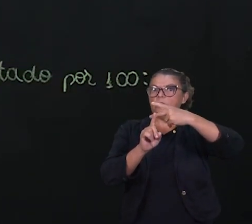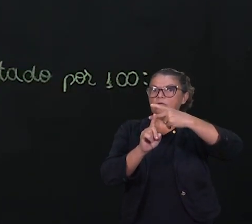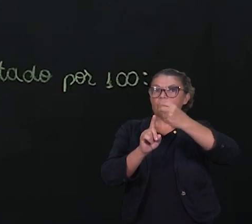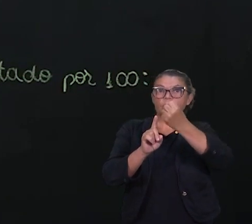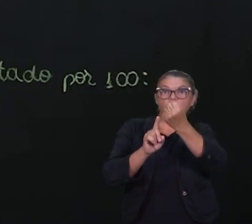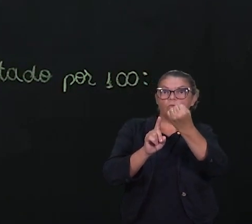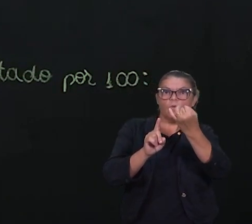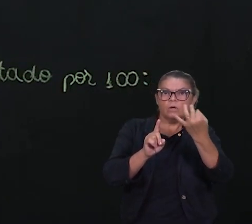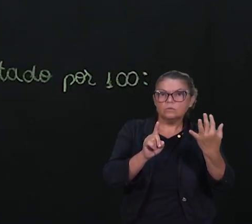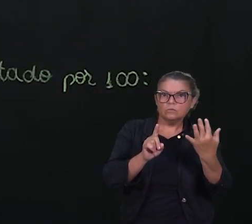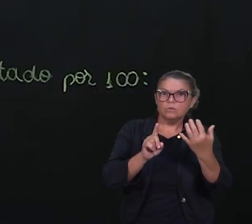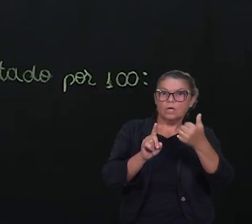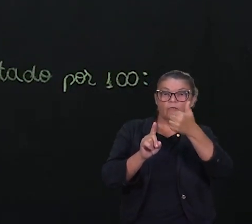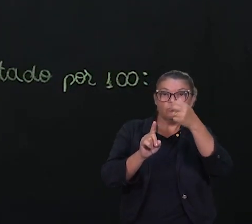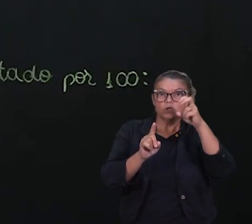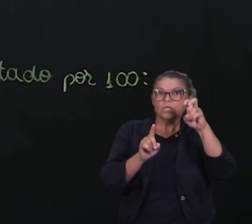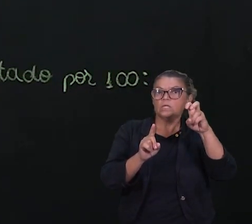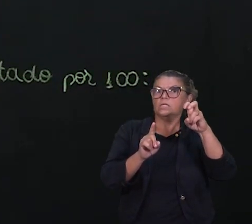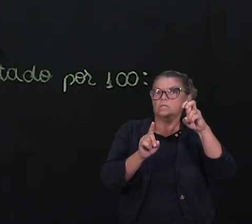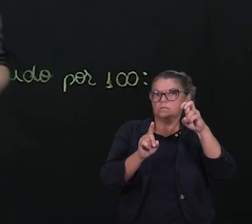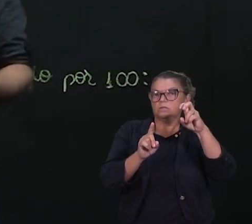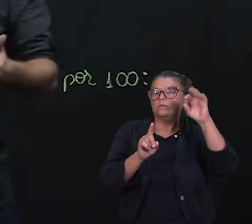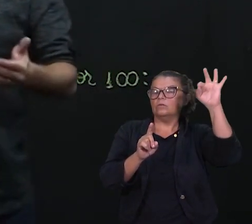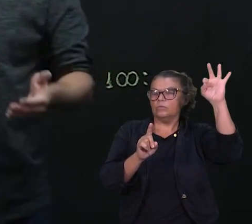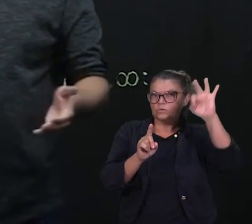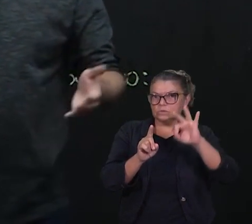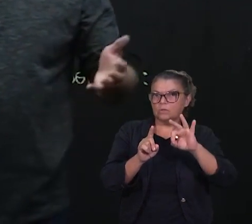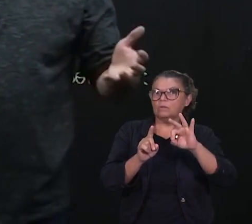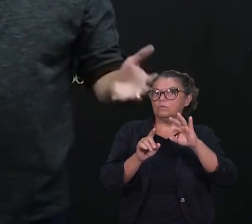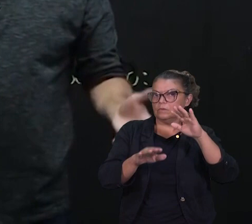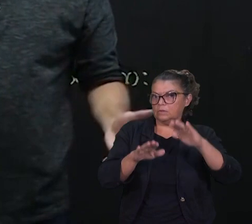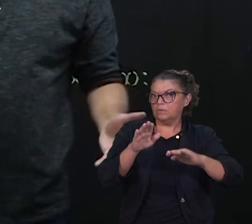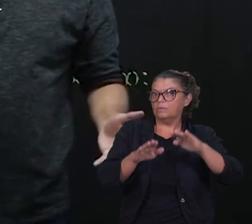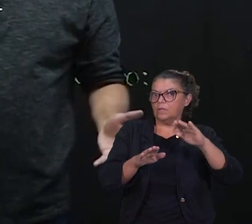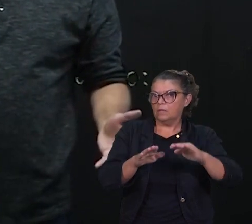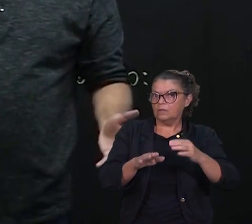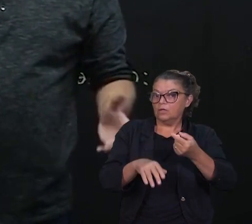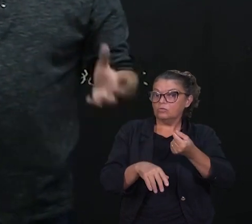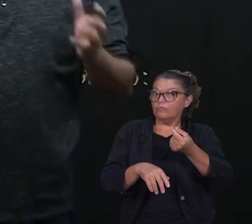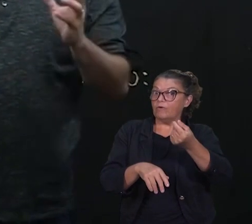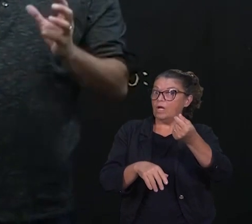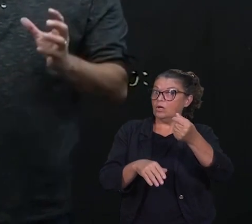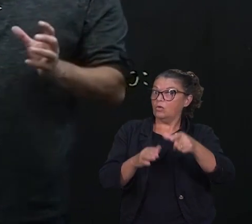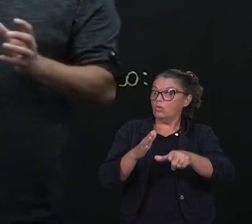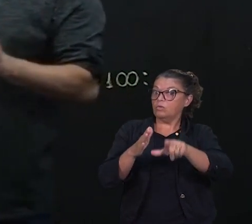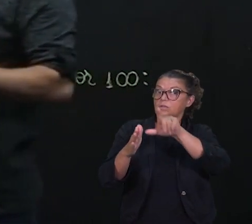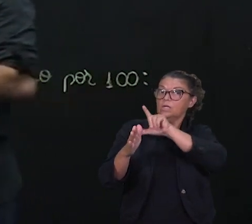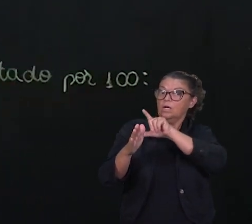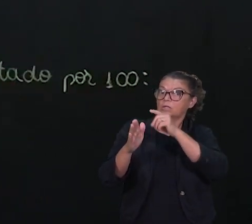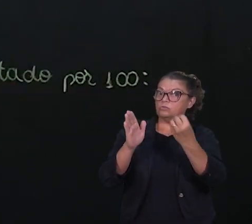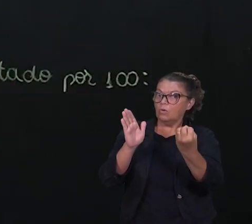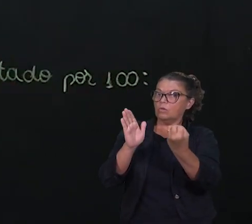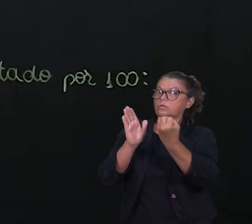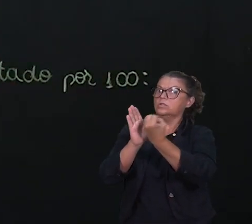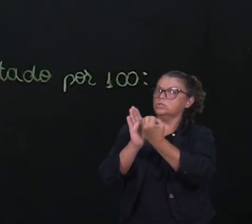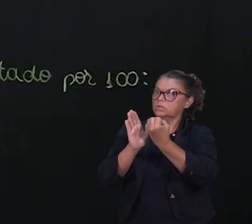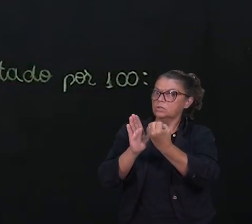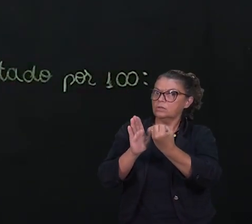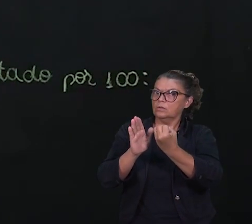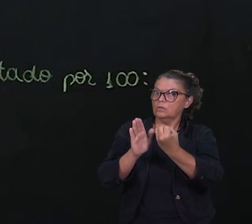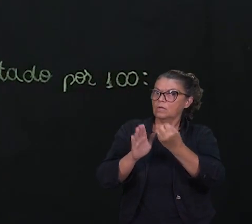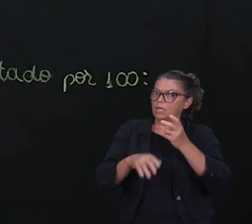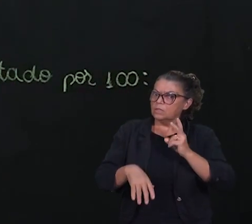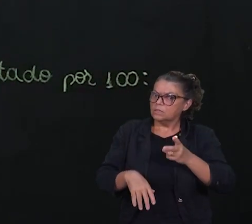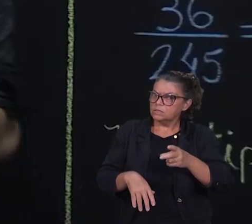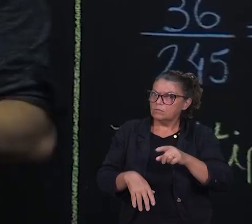foi de 15% em relação ao preço original. Então, de novo, pessoal, toda vez que